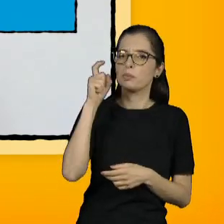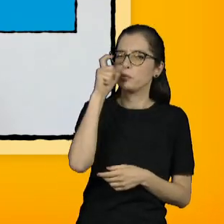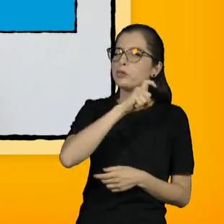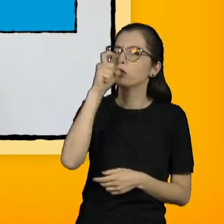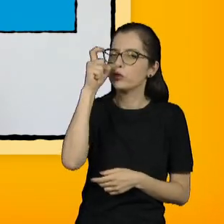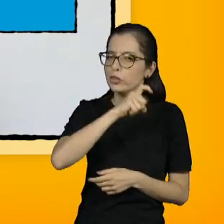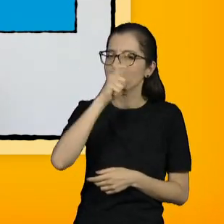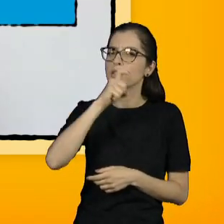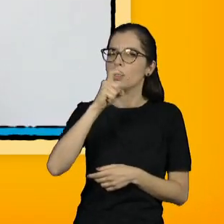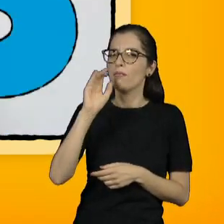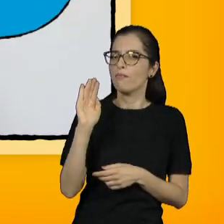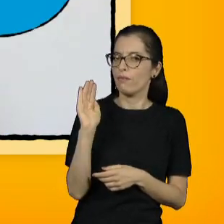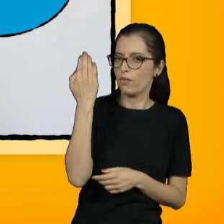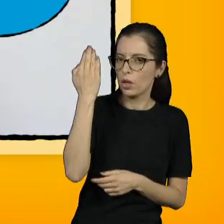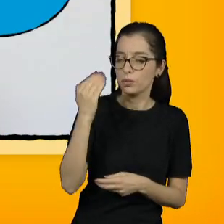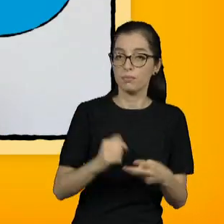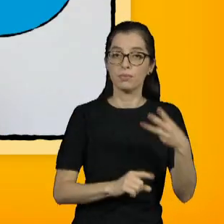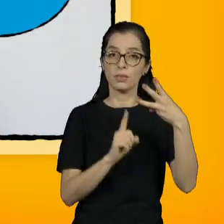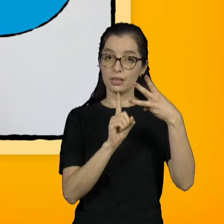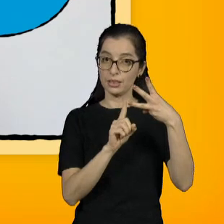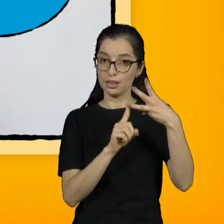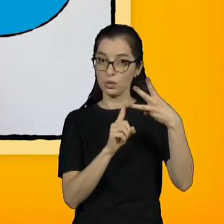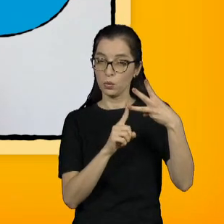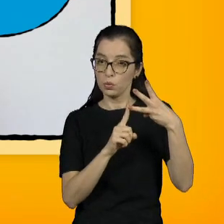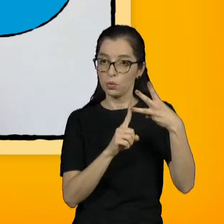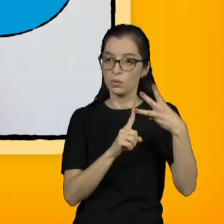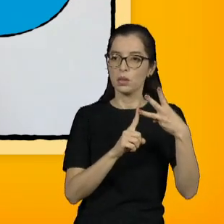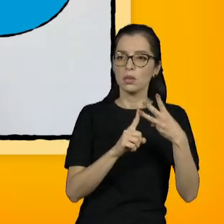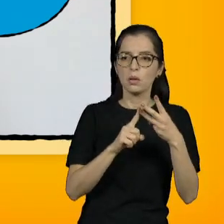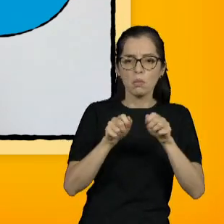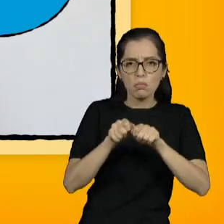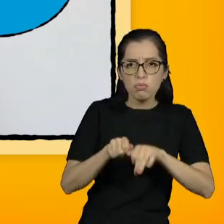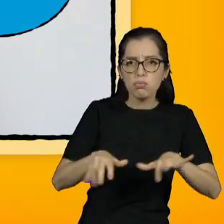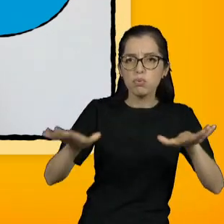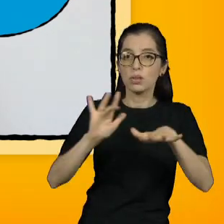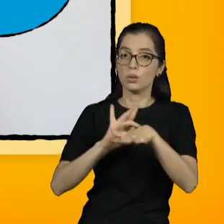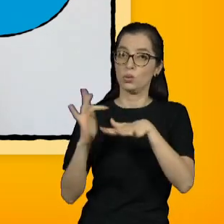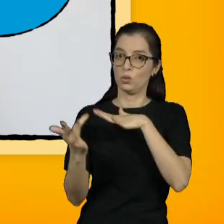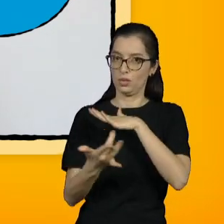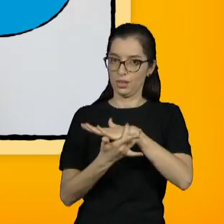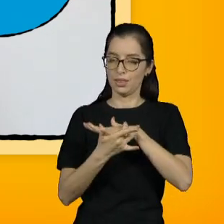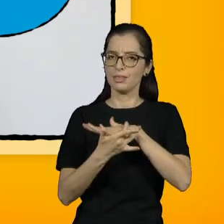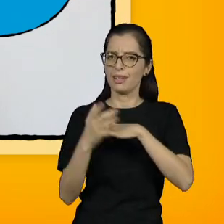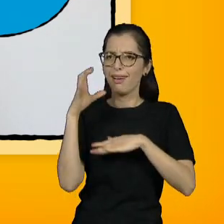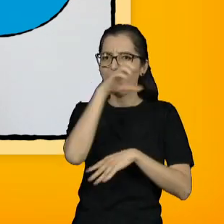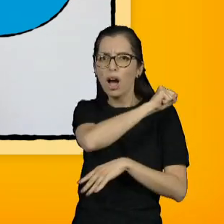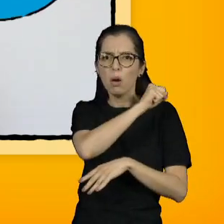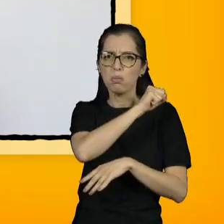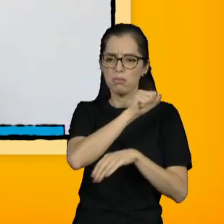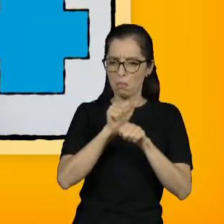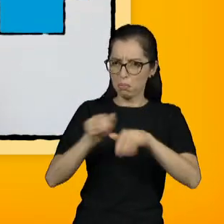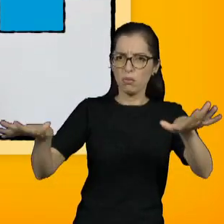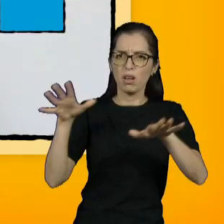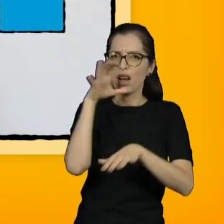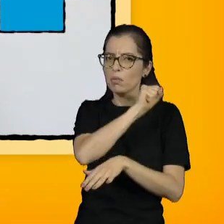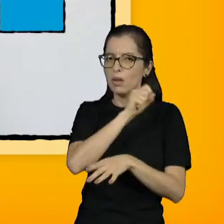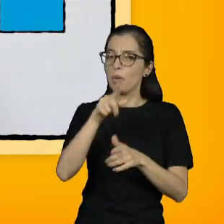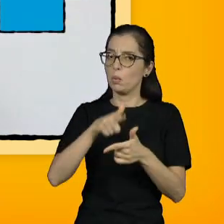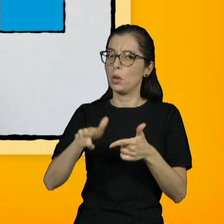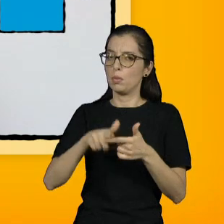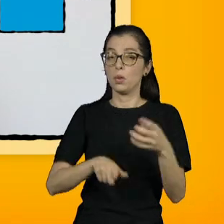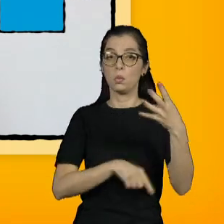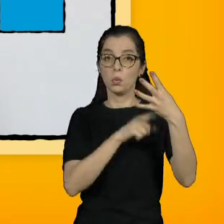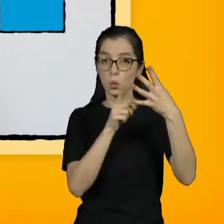seja inverídico. Número 3, em geral são espalhados pelas redes sociais, o que torna um grande problema. Número